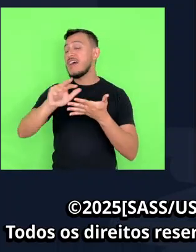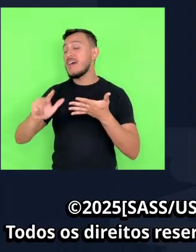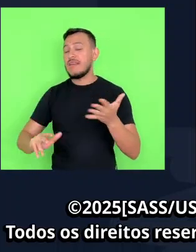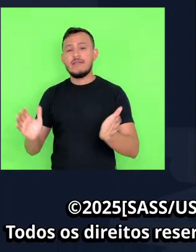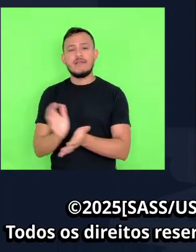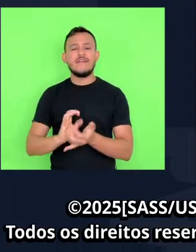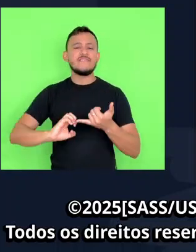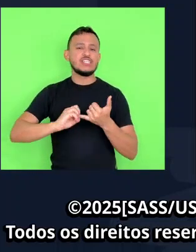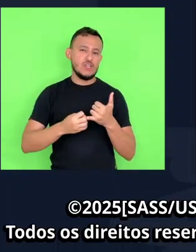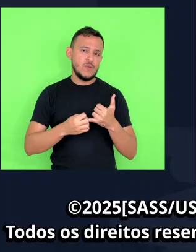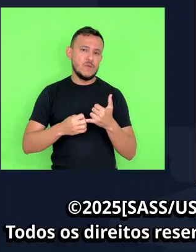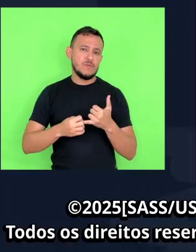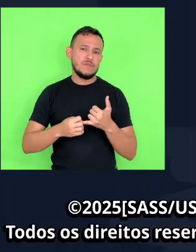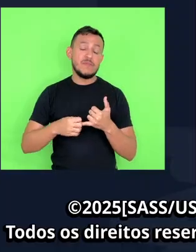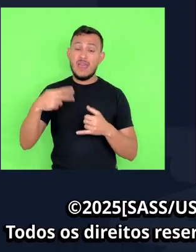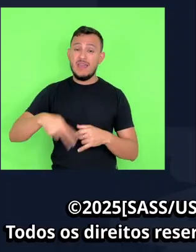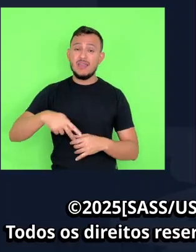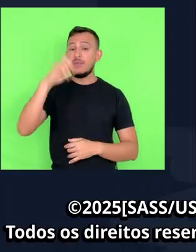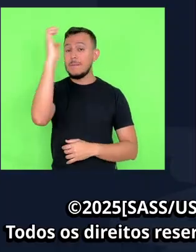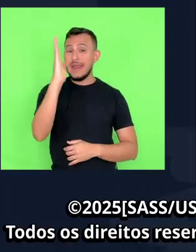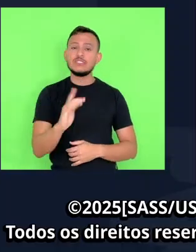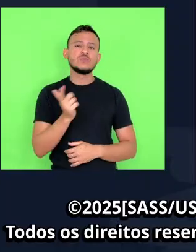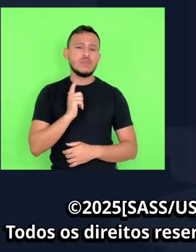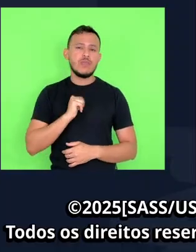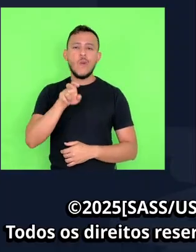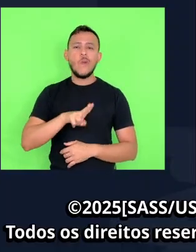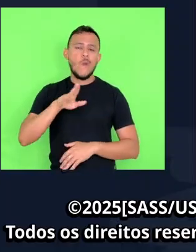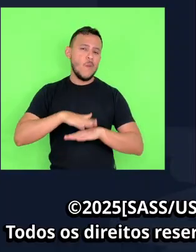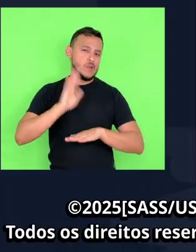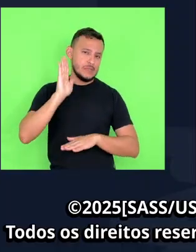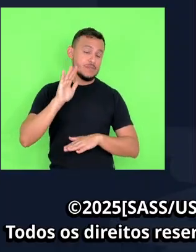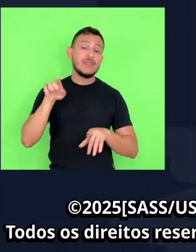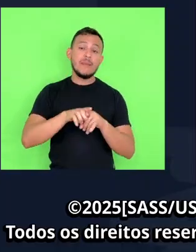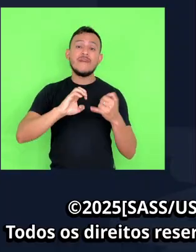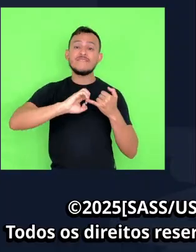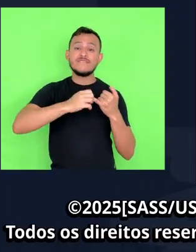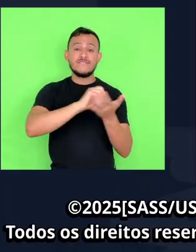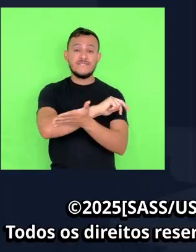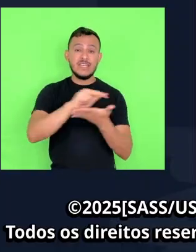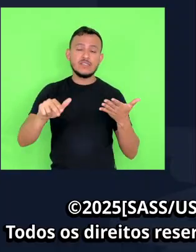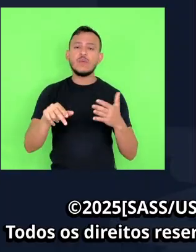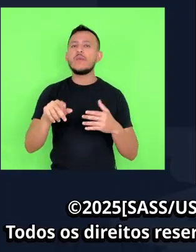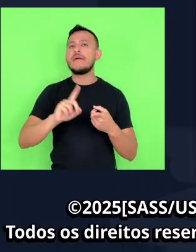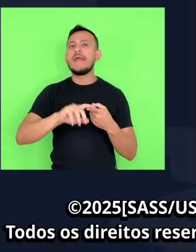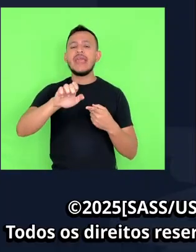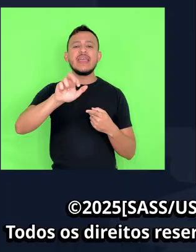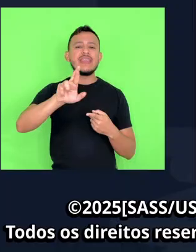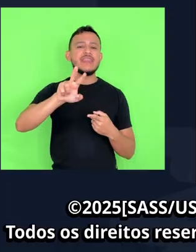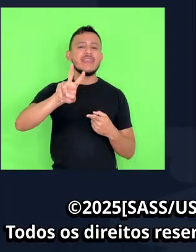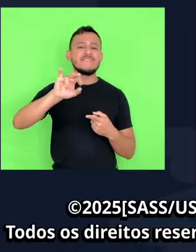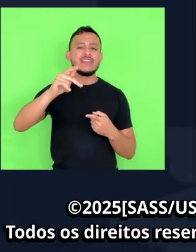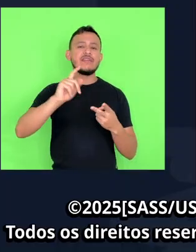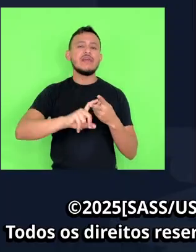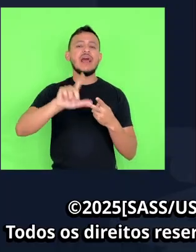de feijão aqui no Brasil, bastante consumidos. Além dos feijões, ervilha, lentilha, grão